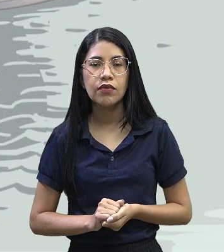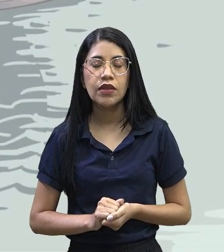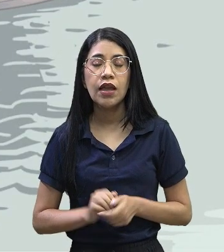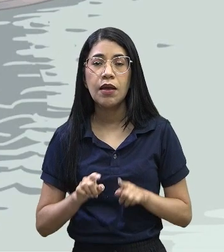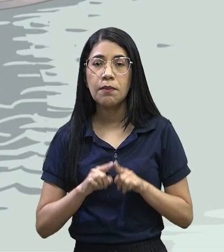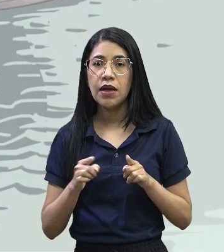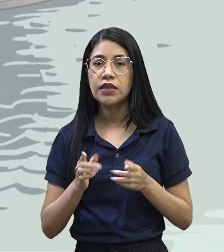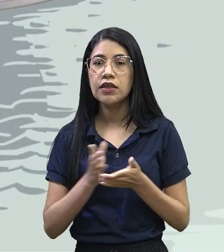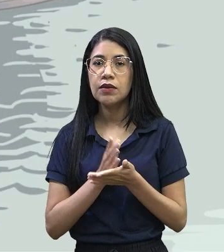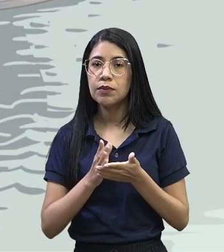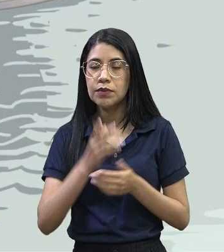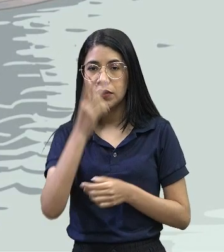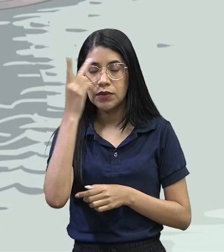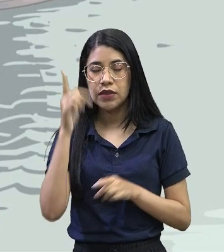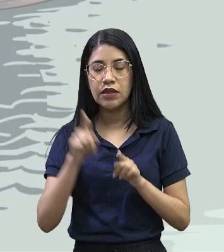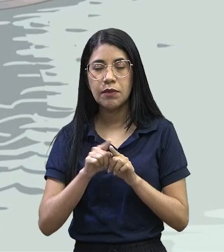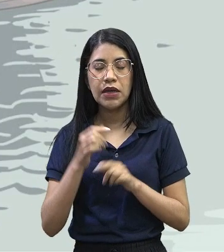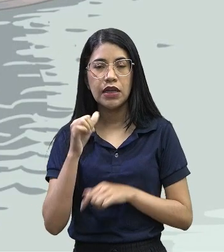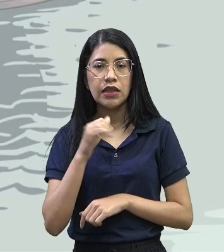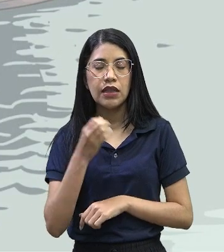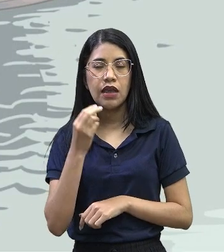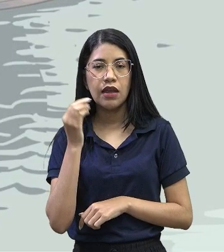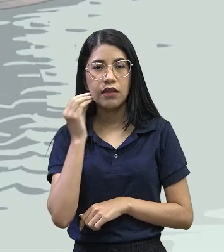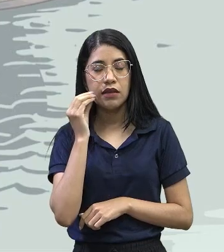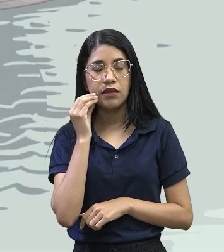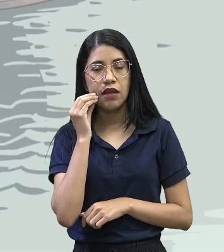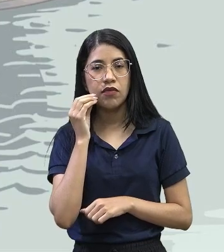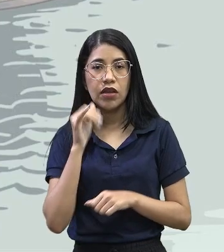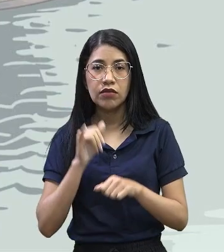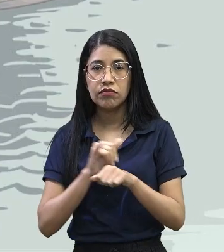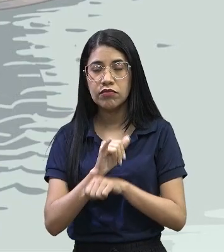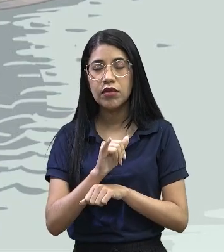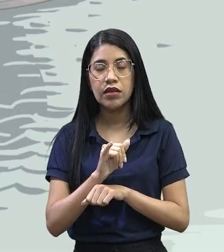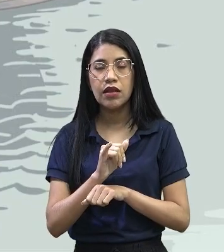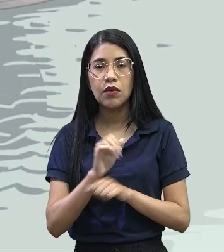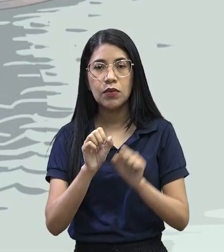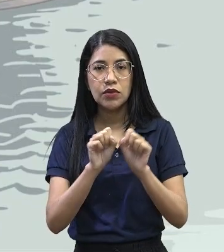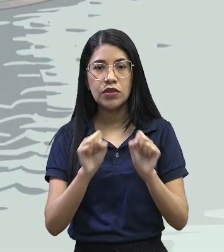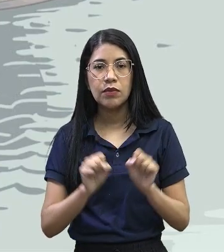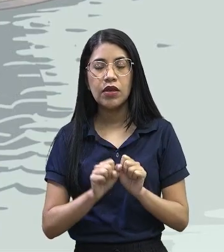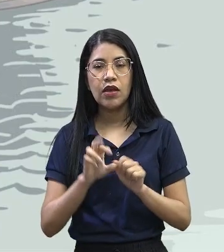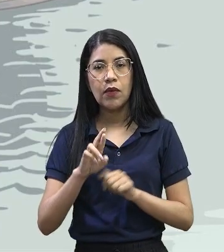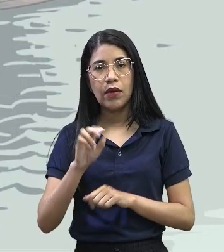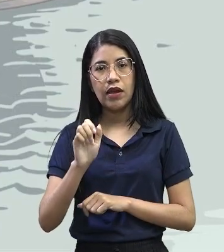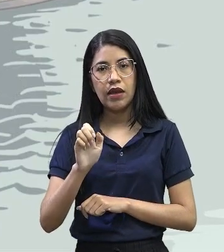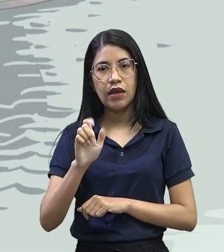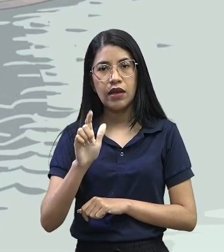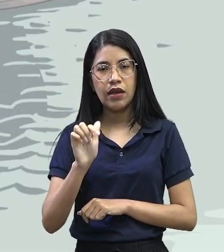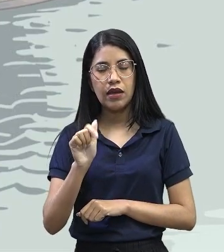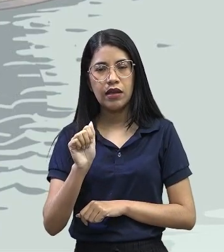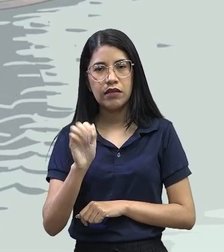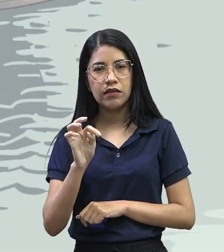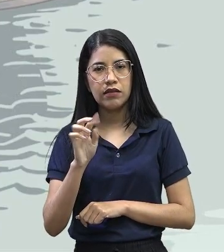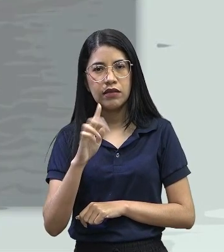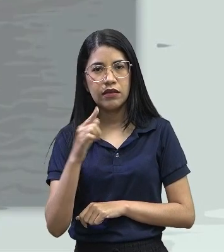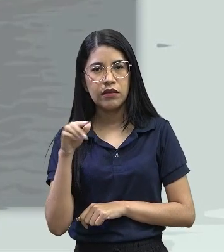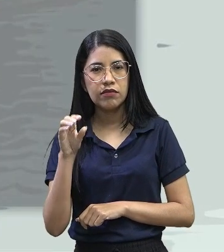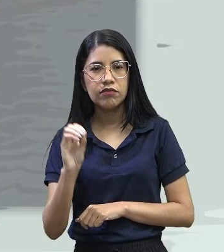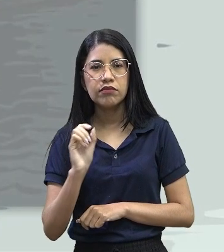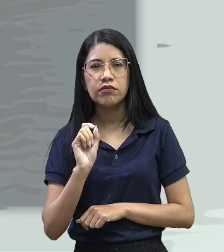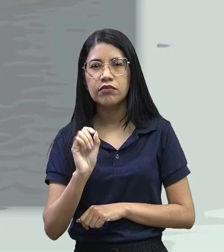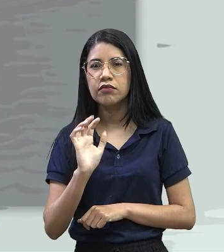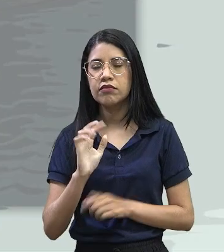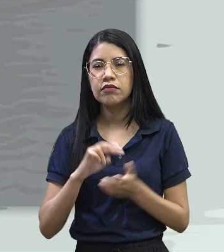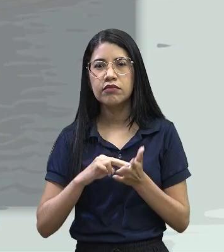um indivíduo que tentava ali boicotar esse sistema de endividamento, que era o regatão. Vamos então a ele, vamos entender quem era o regatão